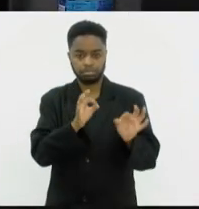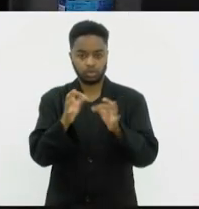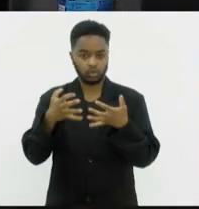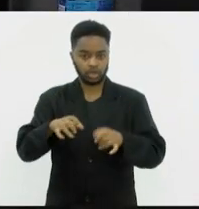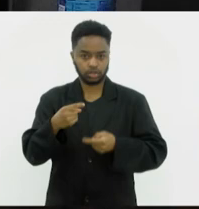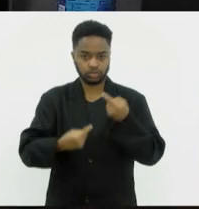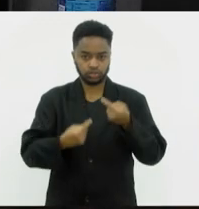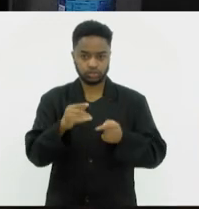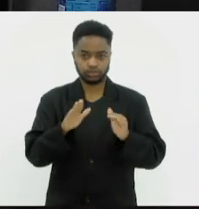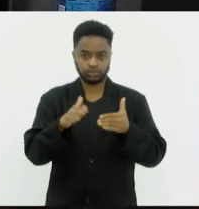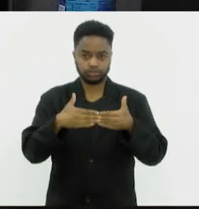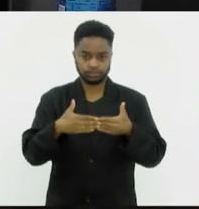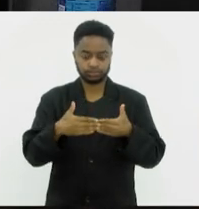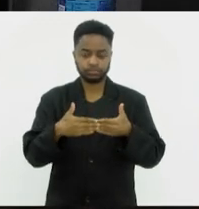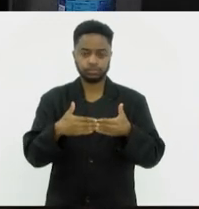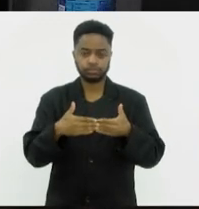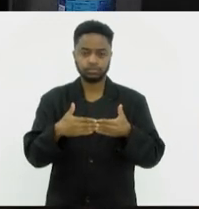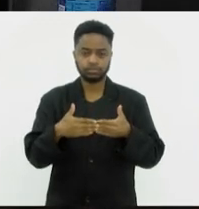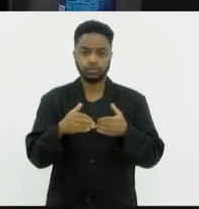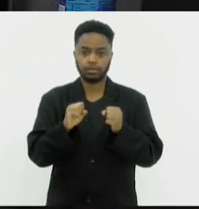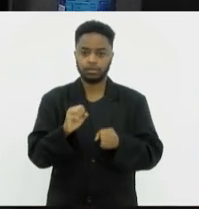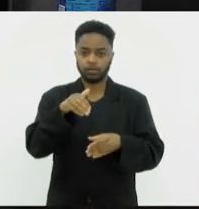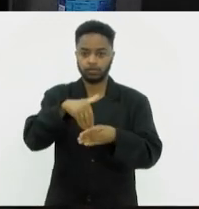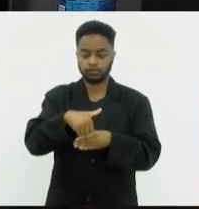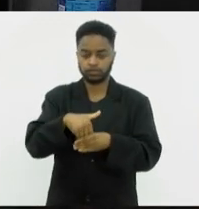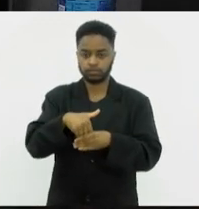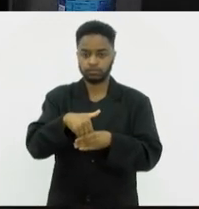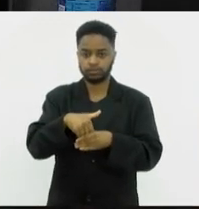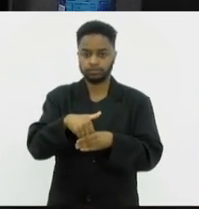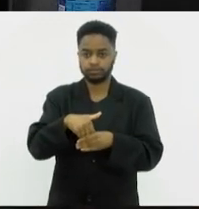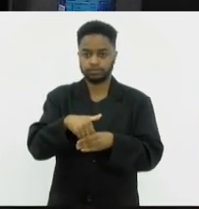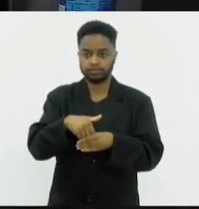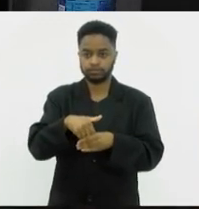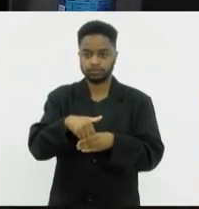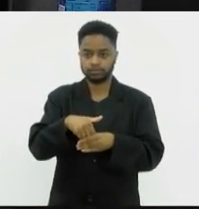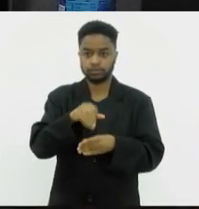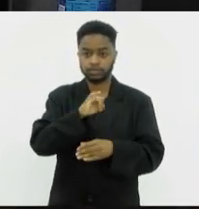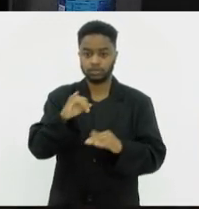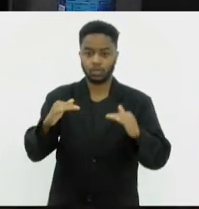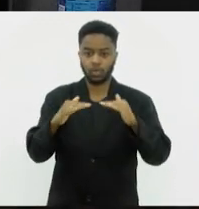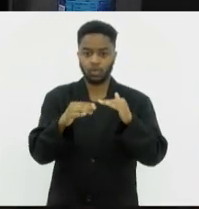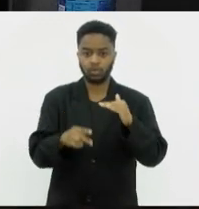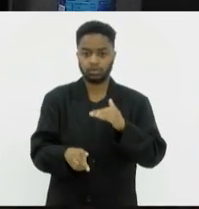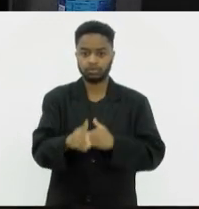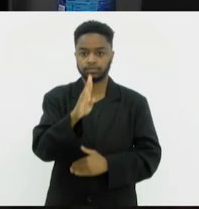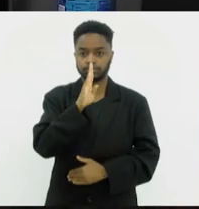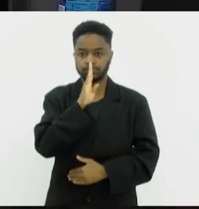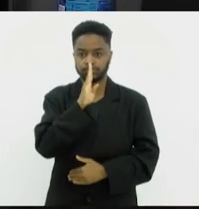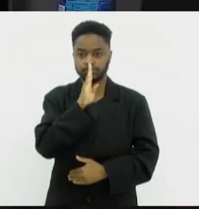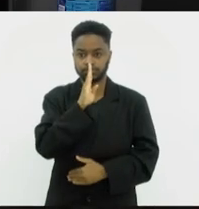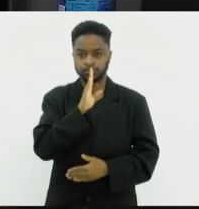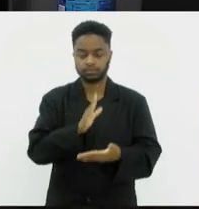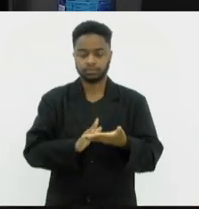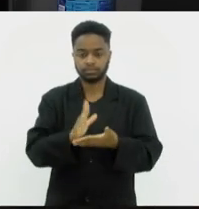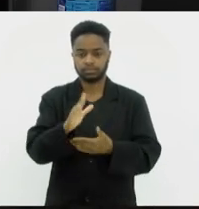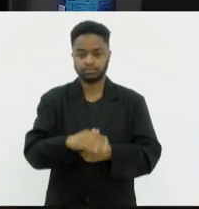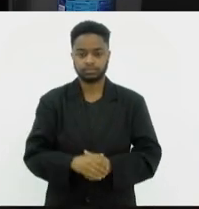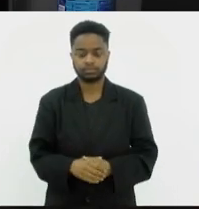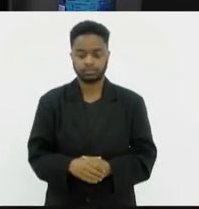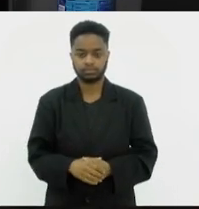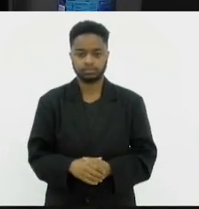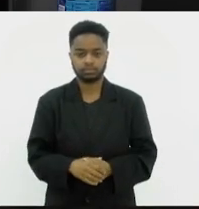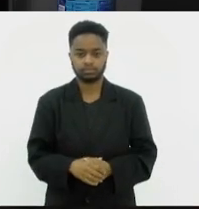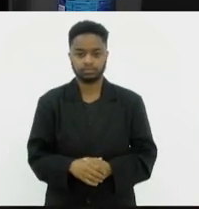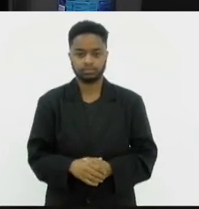queira discutir, encerrada a discussão, em votação, senhores que aprovam, permaneçam como estão,